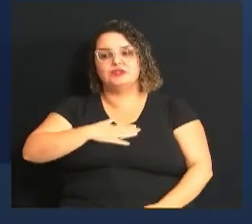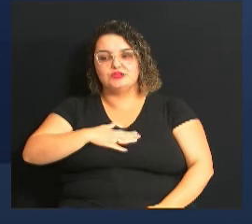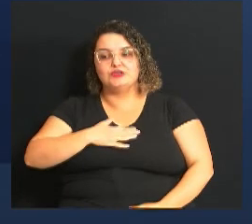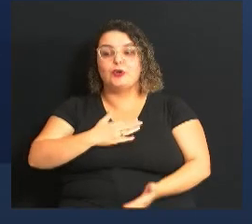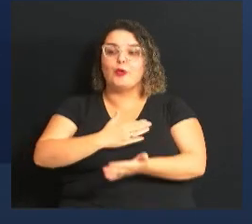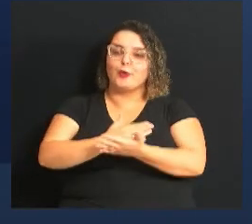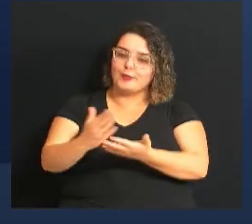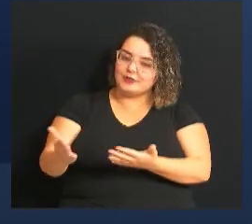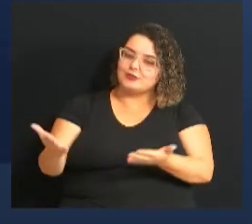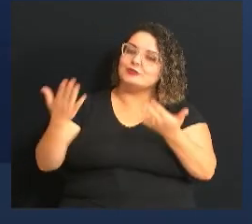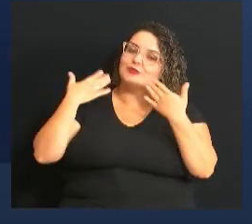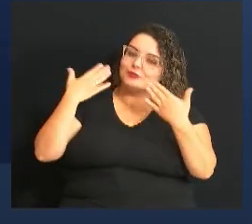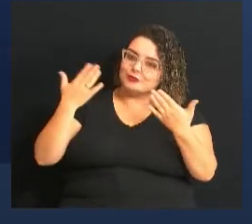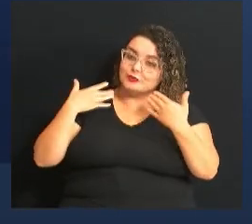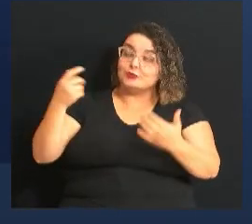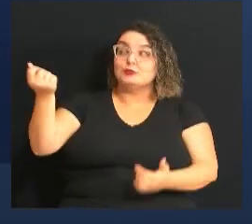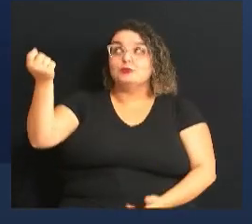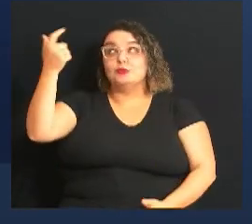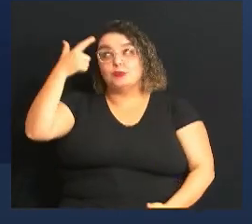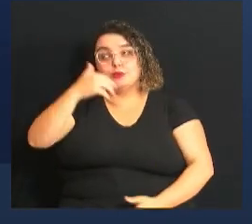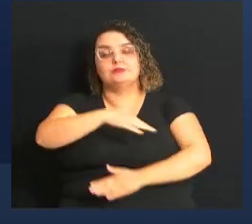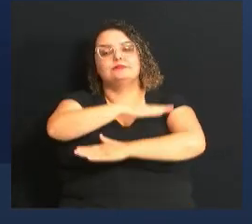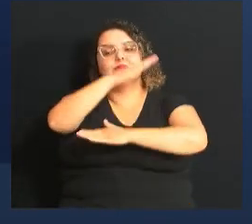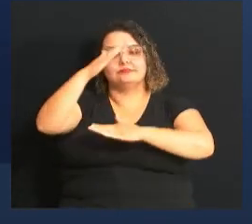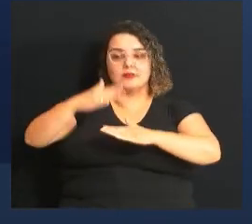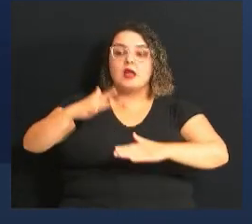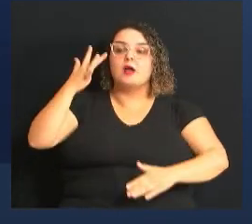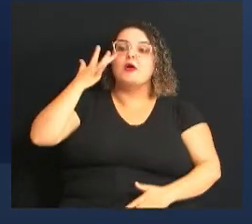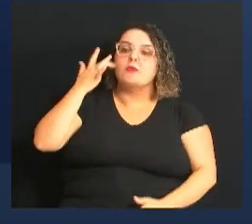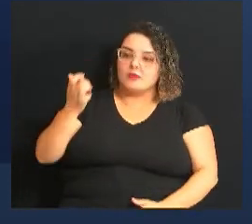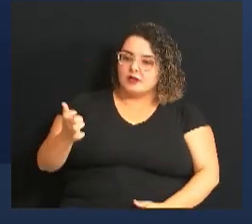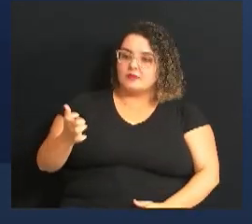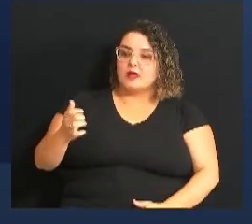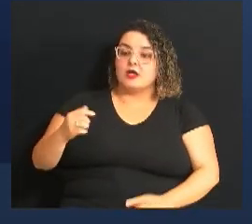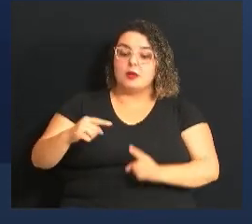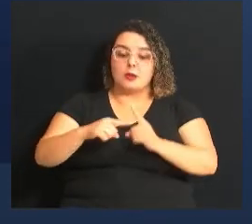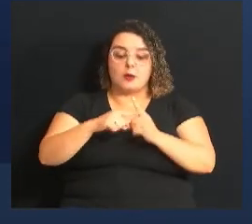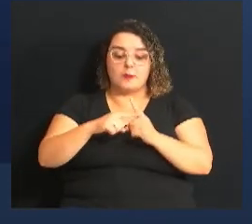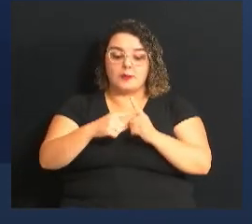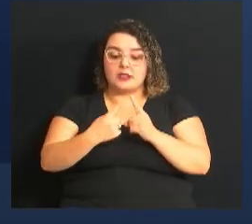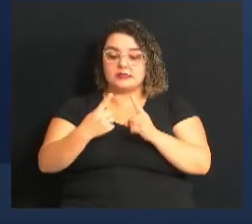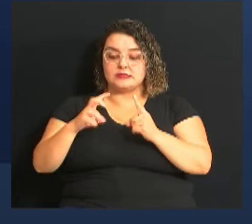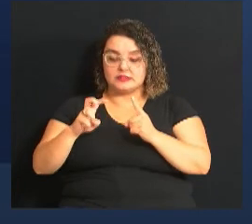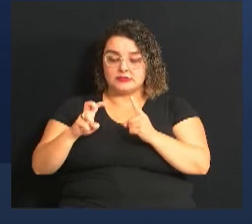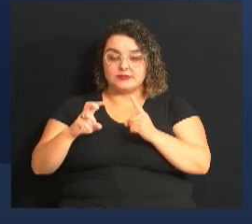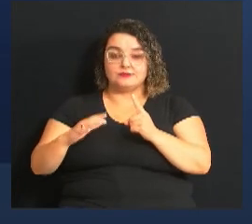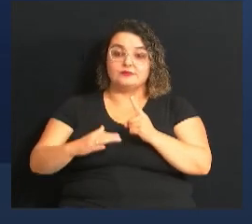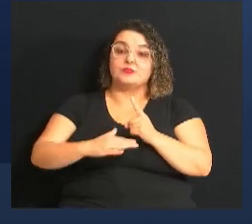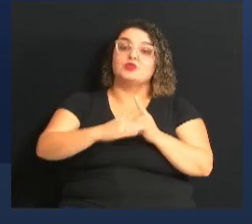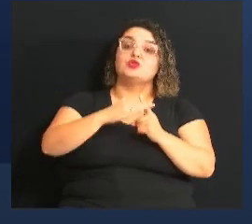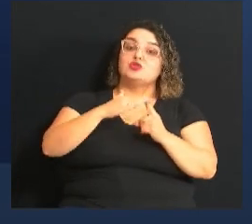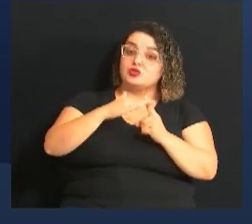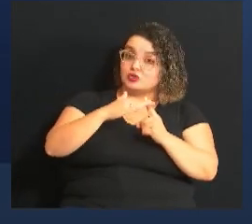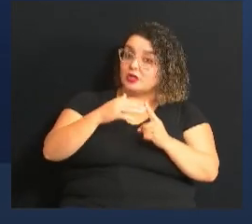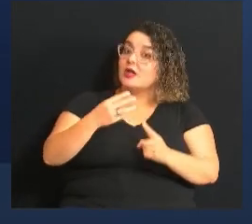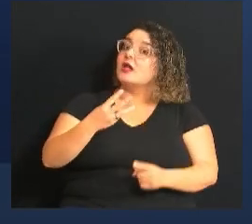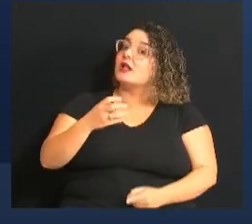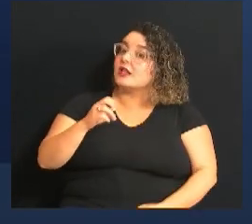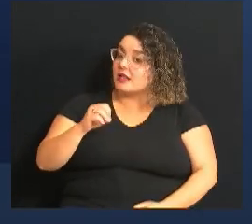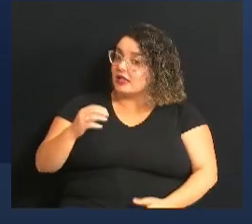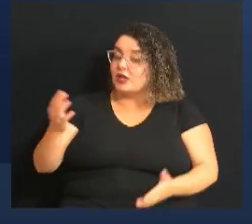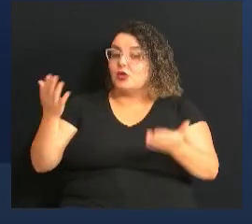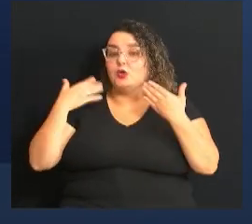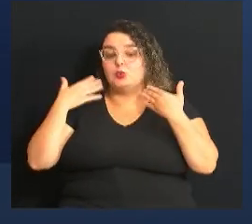com calor, com sol durante todo o dia. Para amanhã, mínima de 15 graus e a máxima pode chegar aos 30